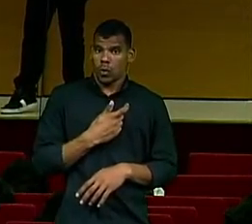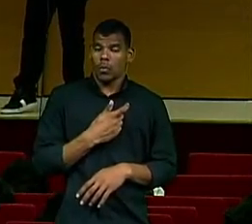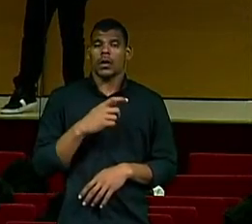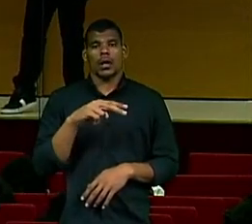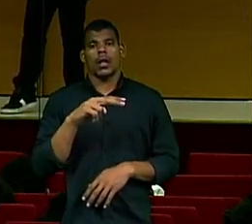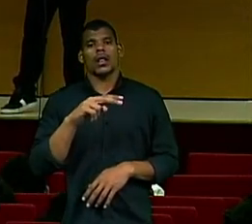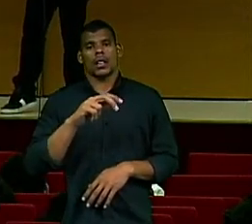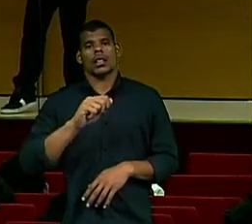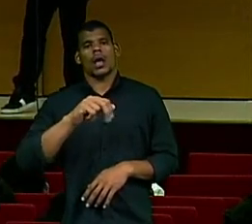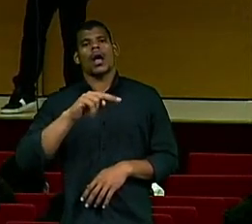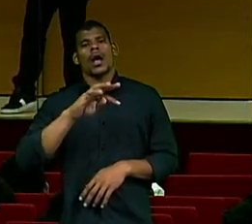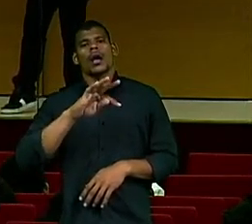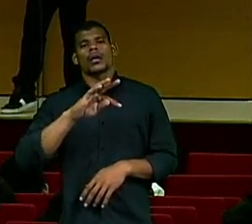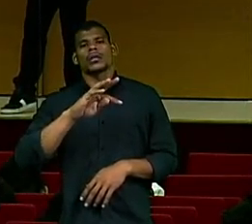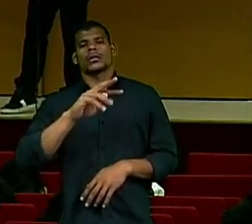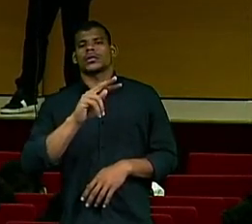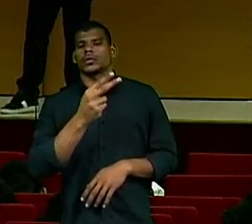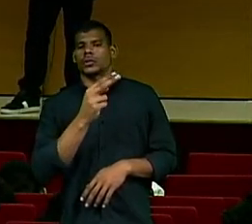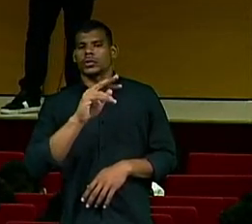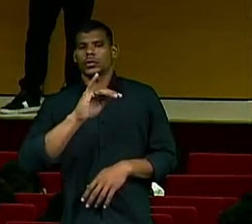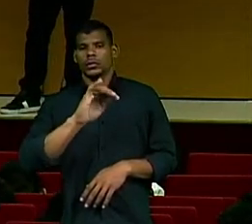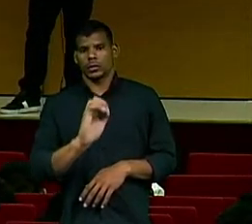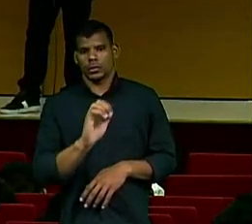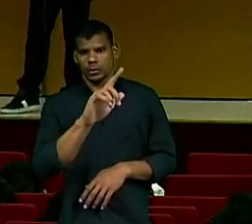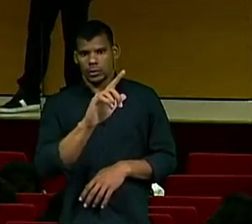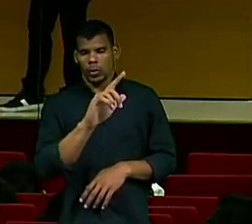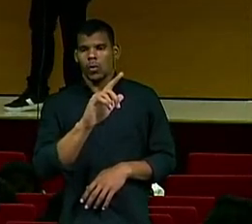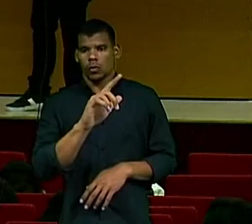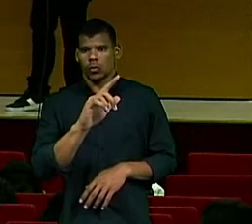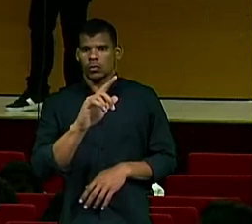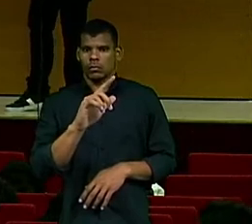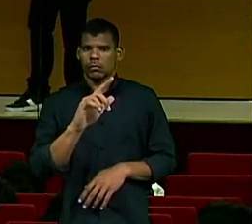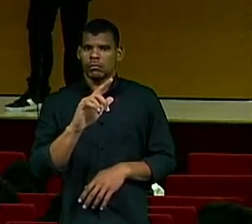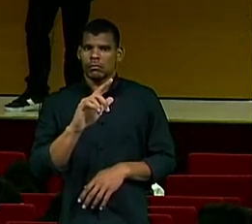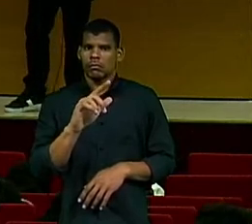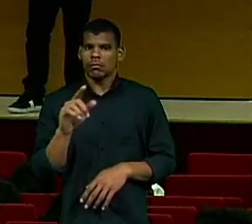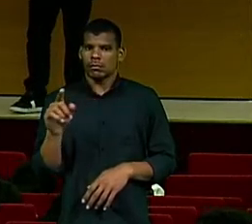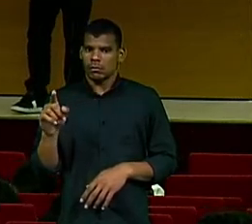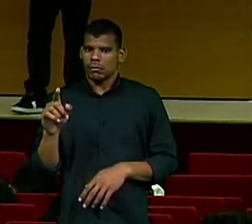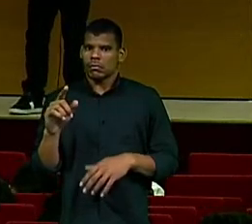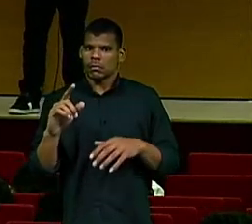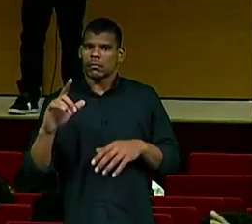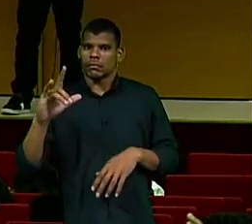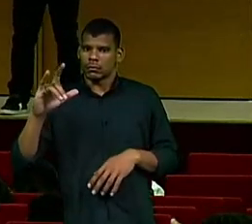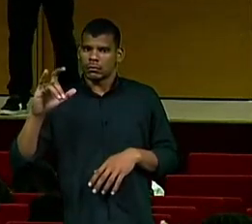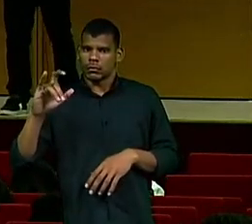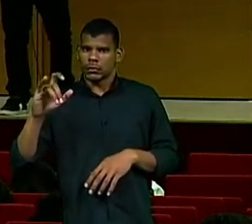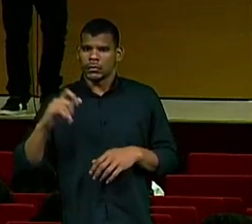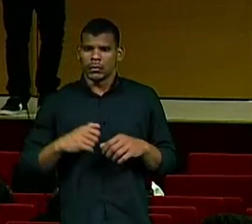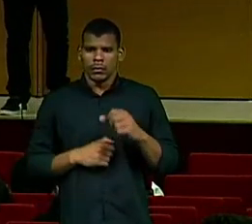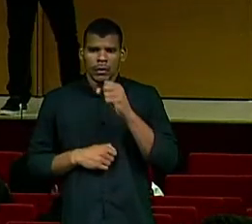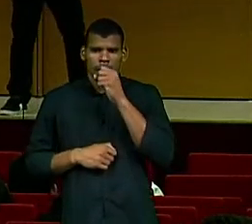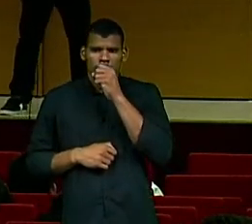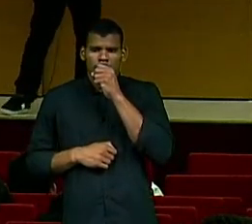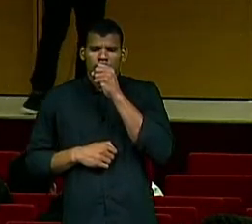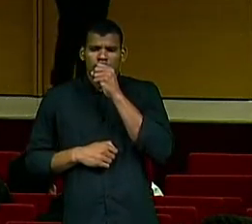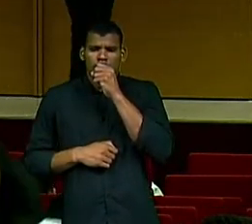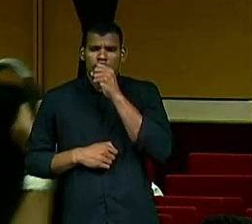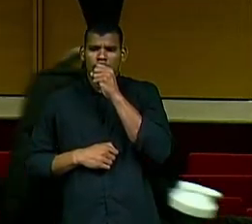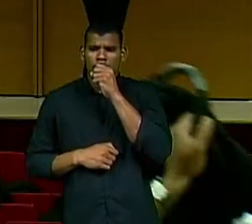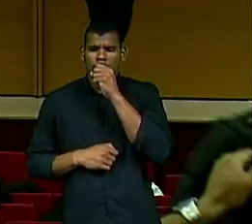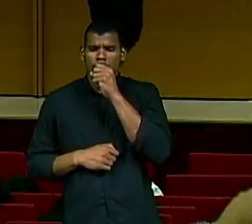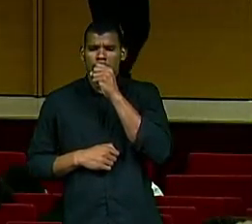Tecnicamente era para ser é para ser a nossa rede social é o meu nome só tem um ponto no meio tá certo